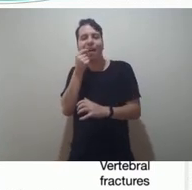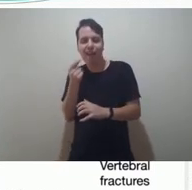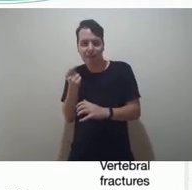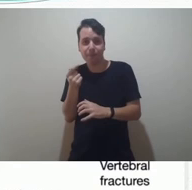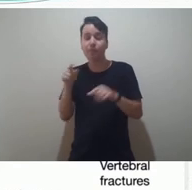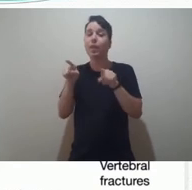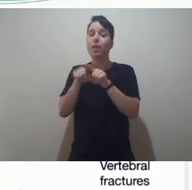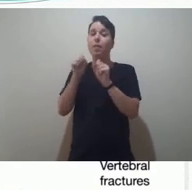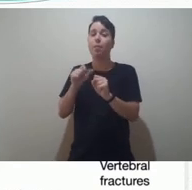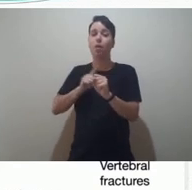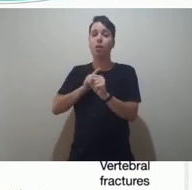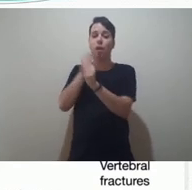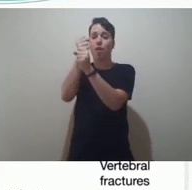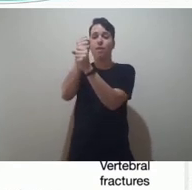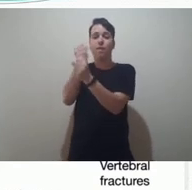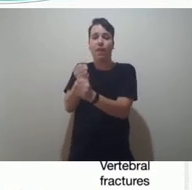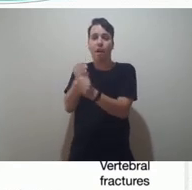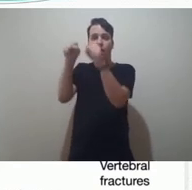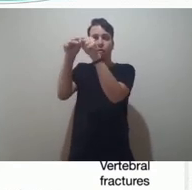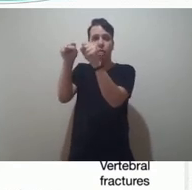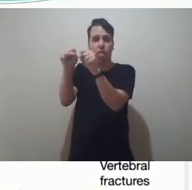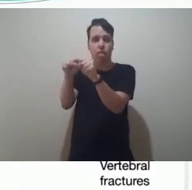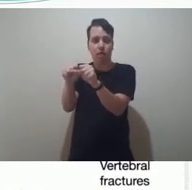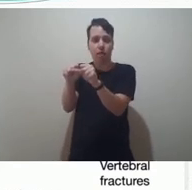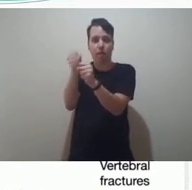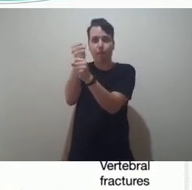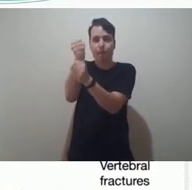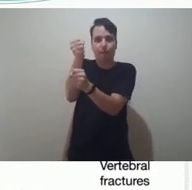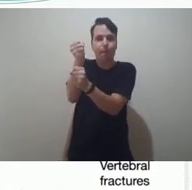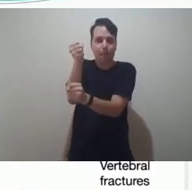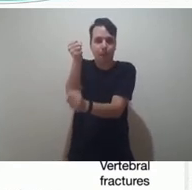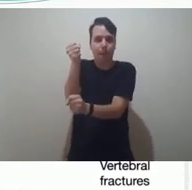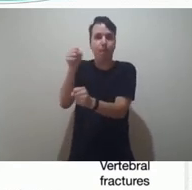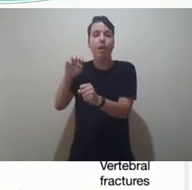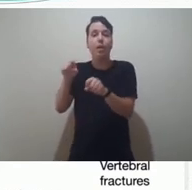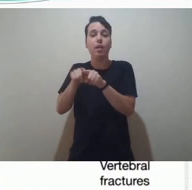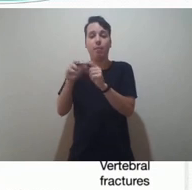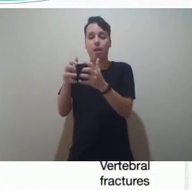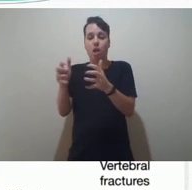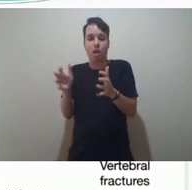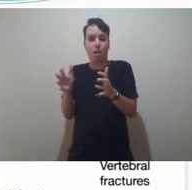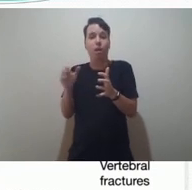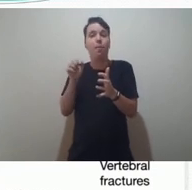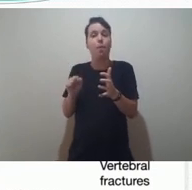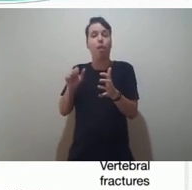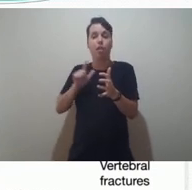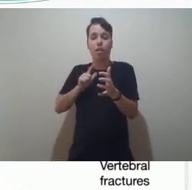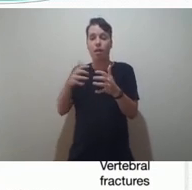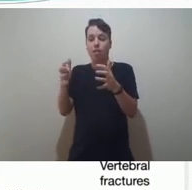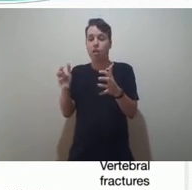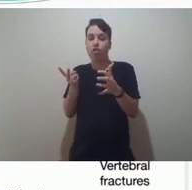nos dentes. Também podem ocorrer algumas fraturas de vértebras e nas costelas, que elas podem